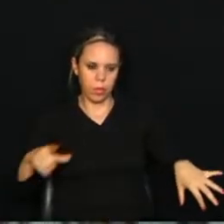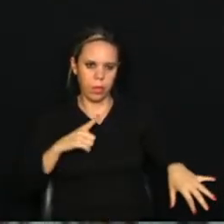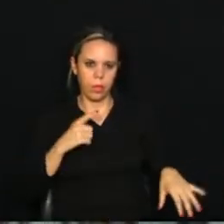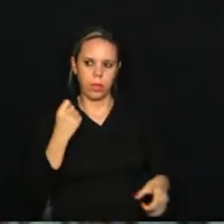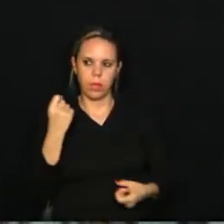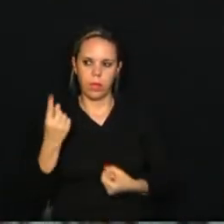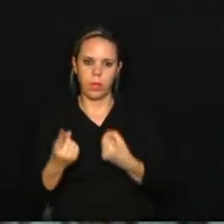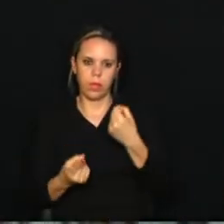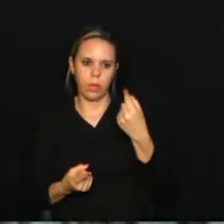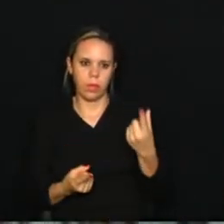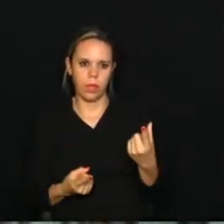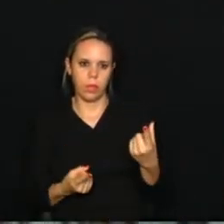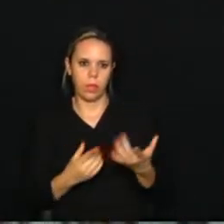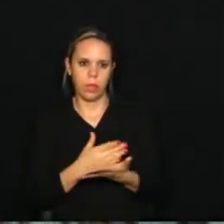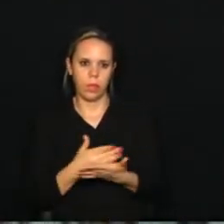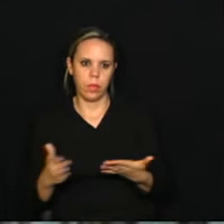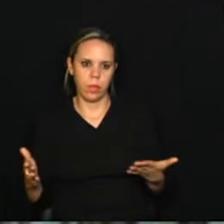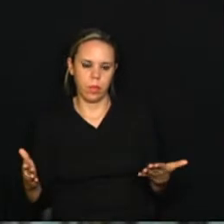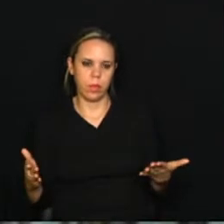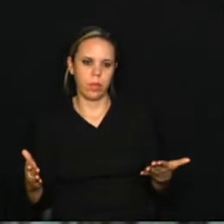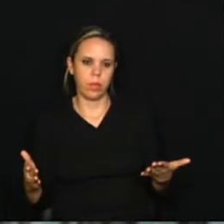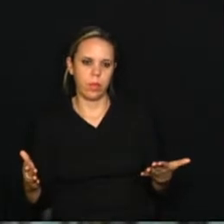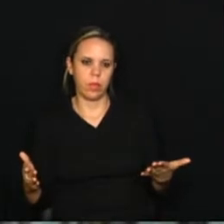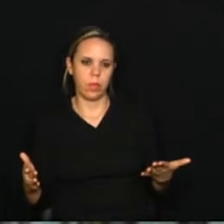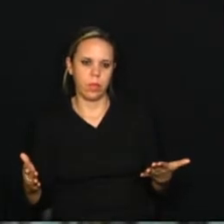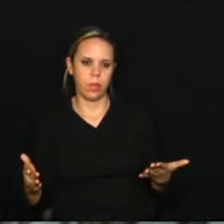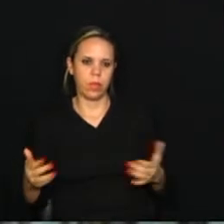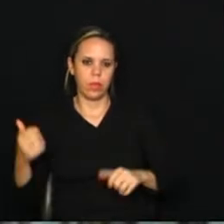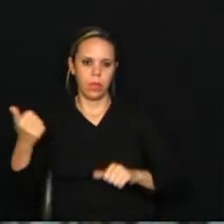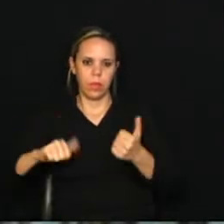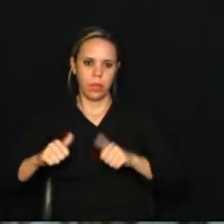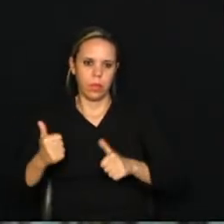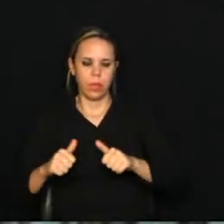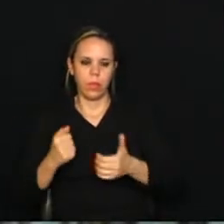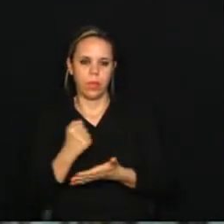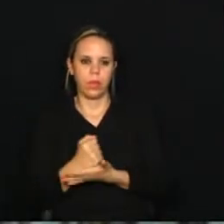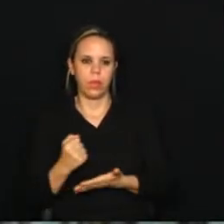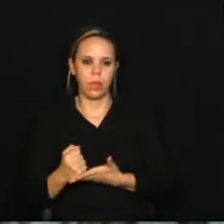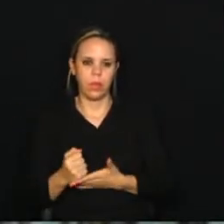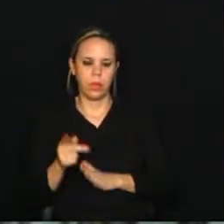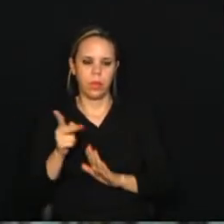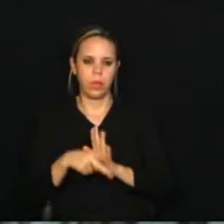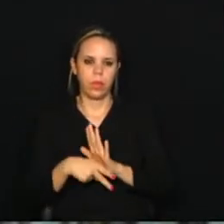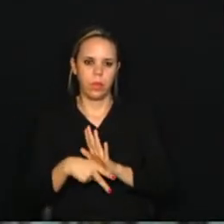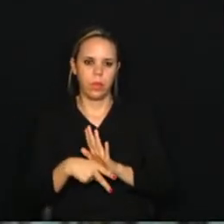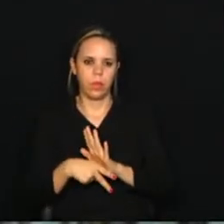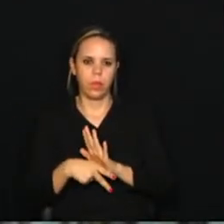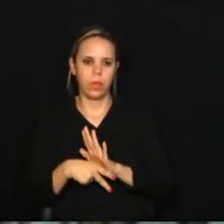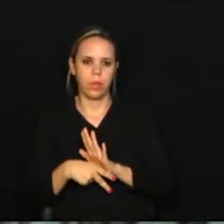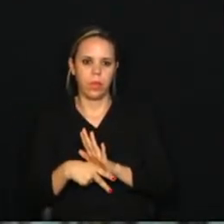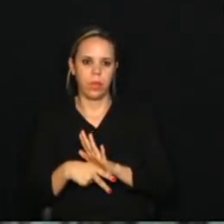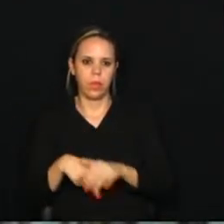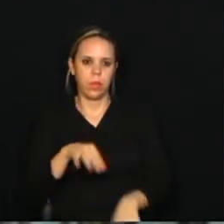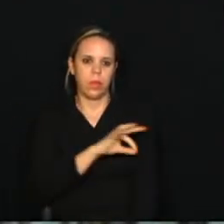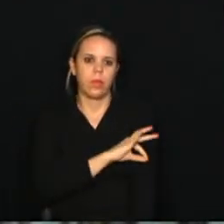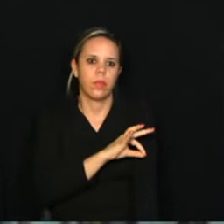algumas em início de licitação do projeto executivo,